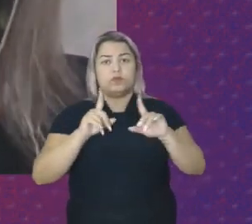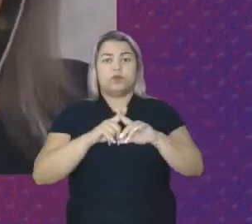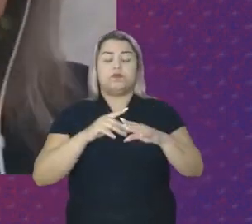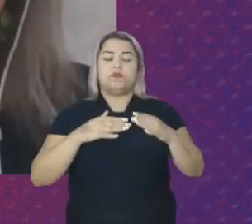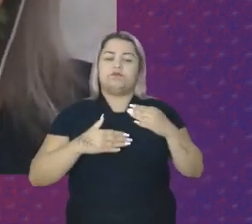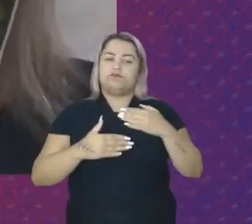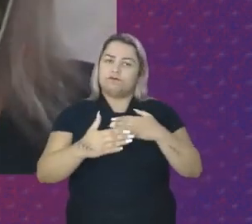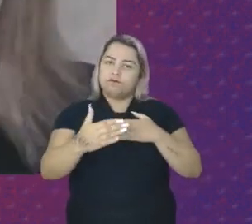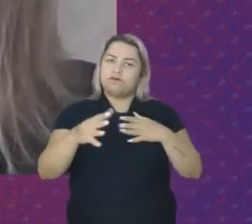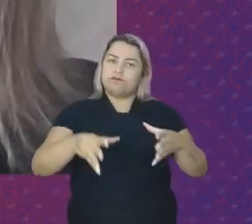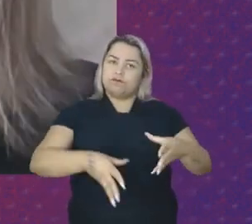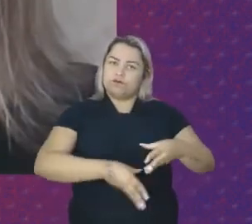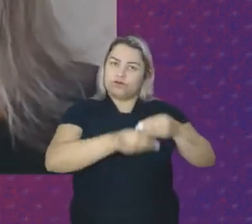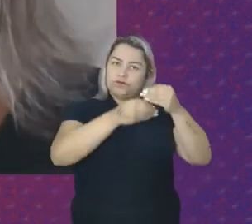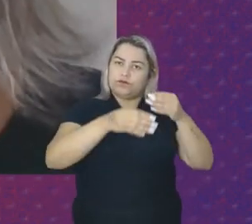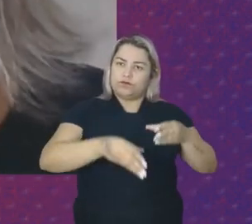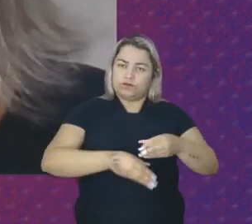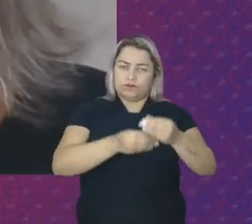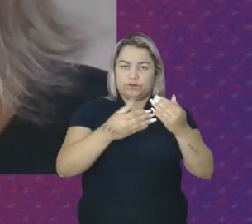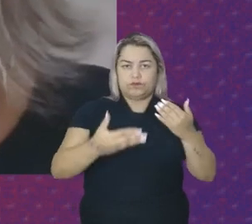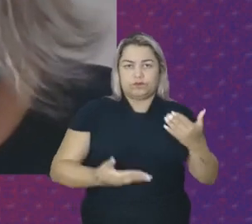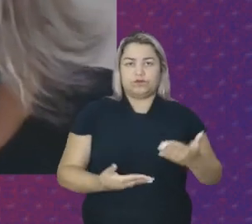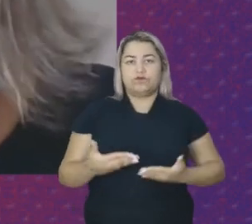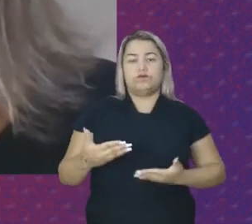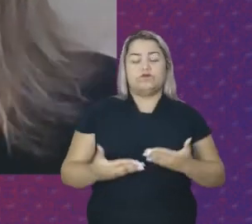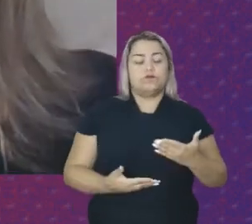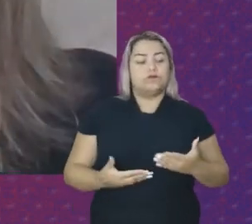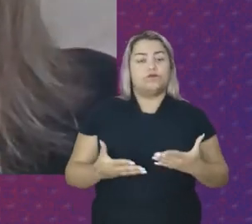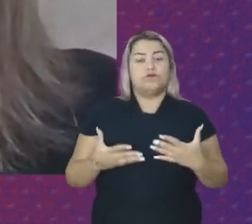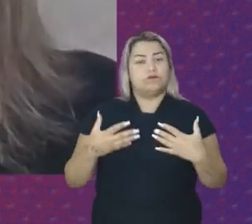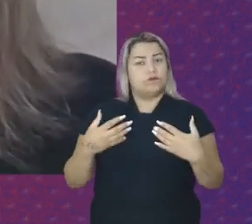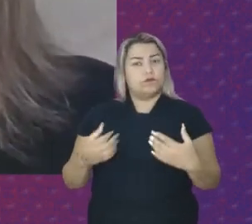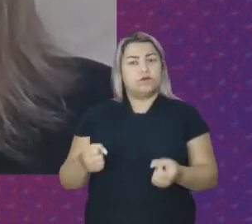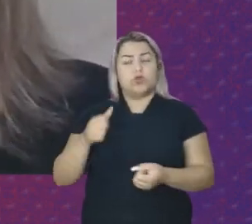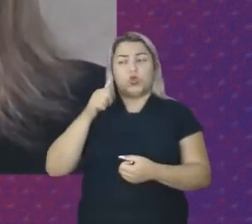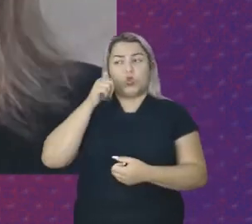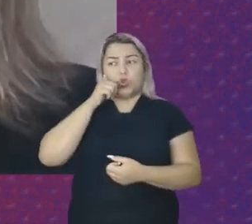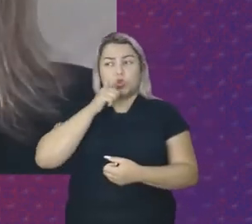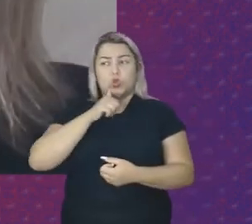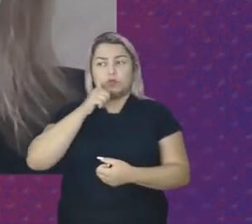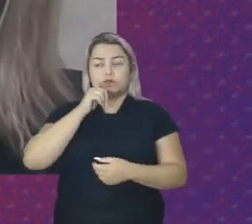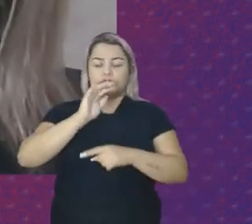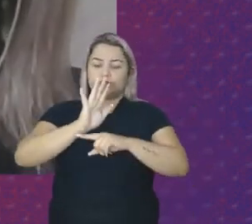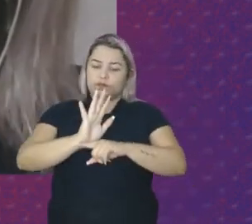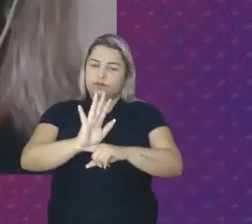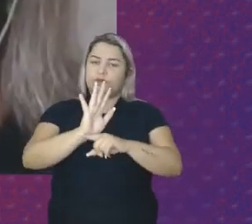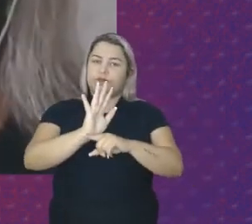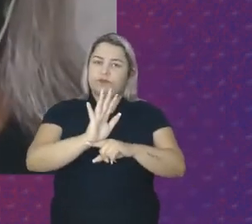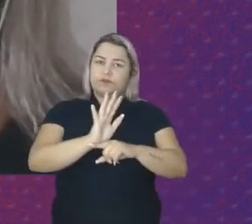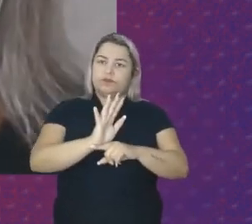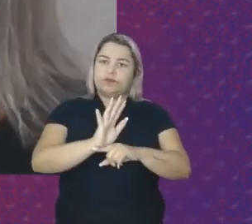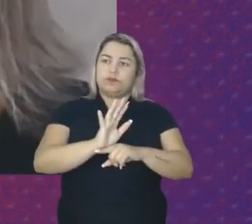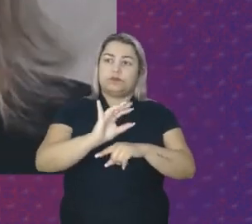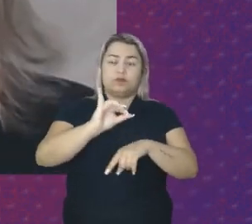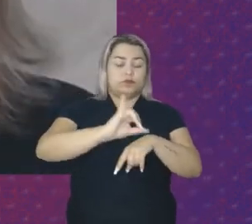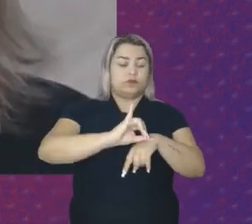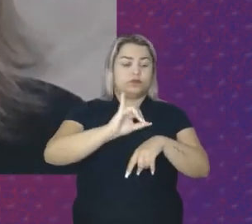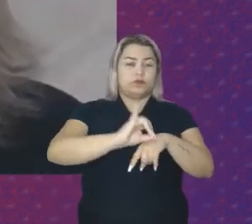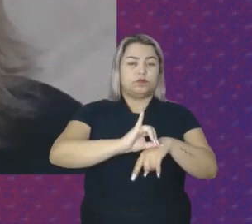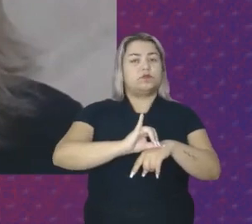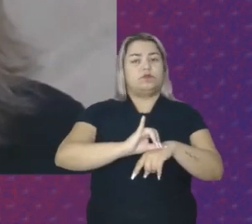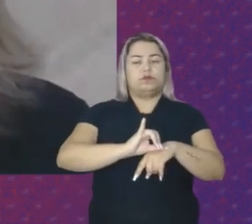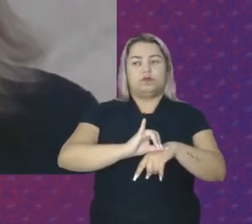da implementação de serviços de acolhimento às mulheres em situação de violência, centros de cidadania da